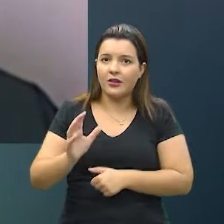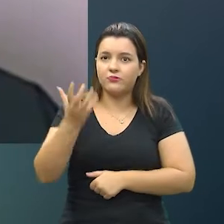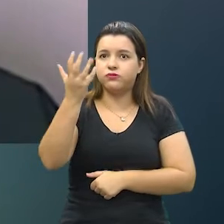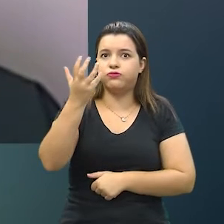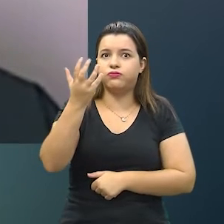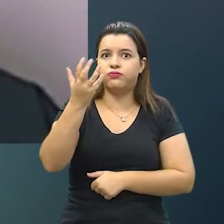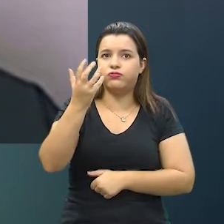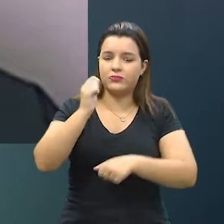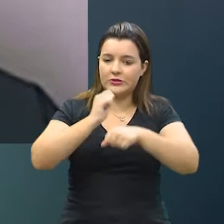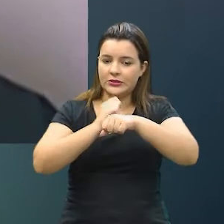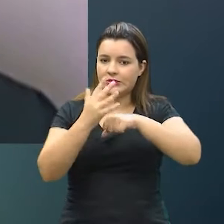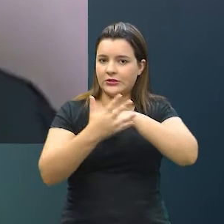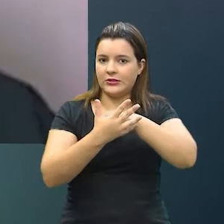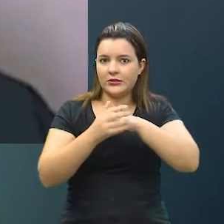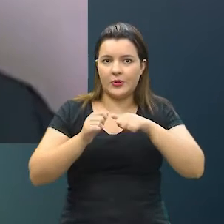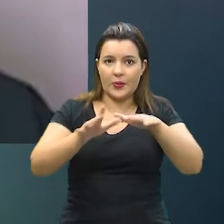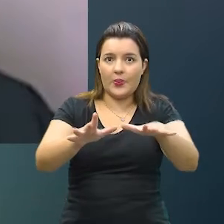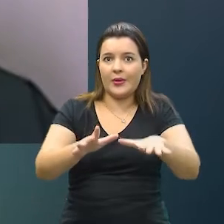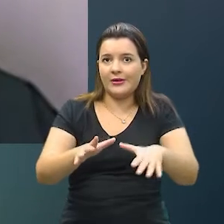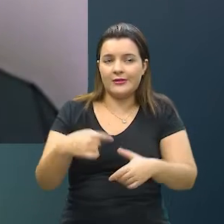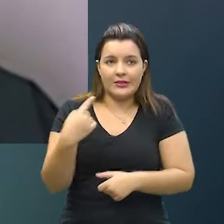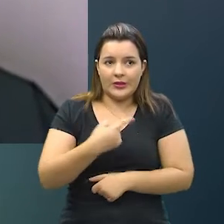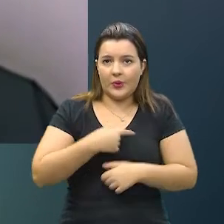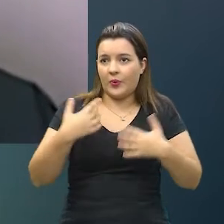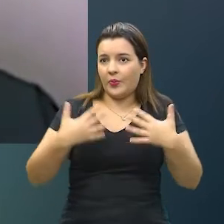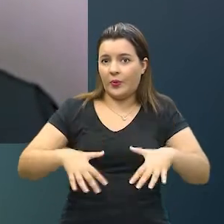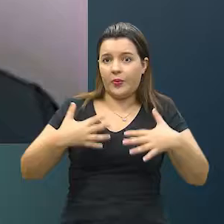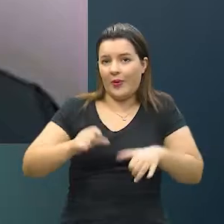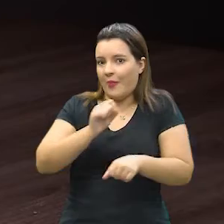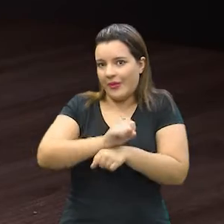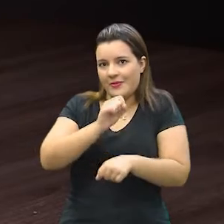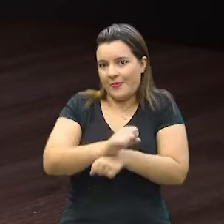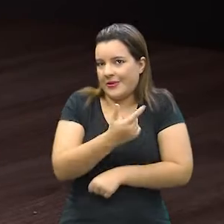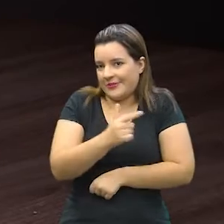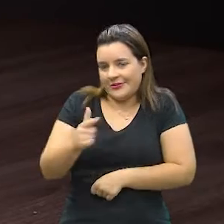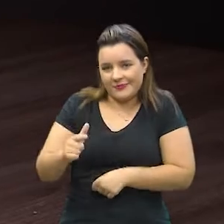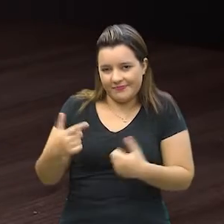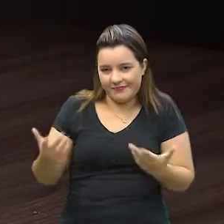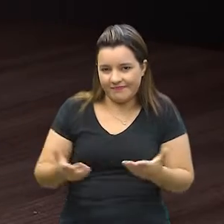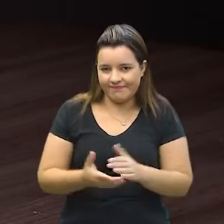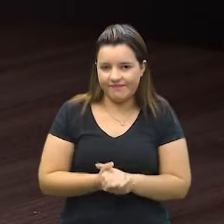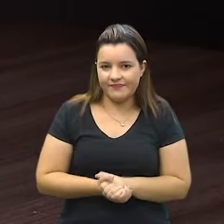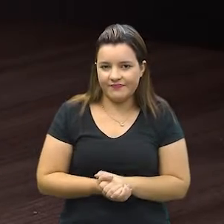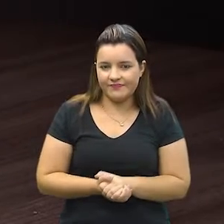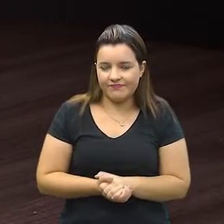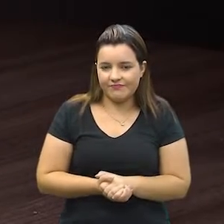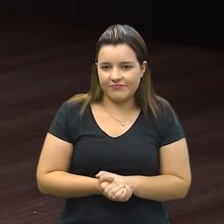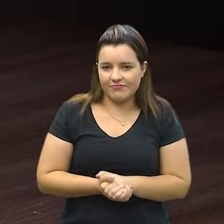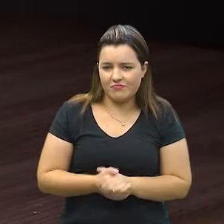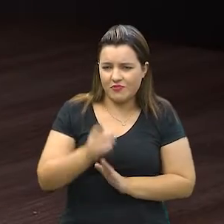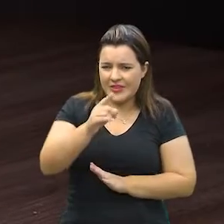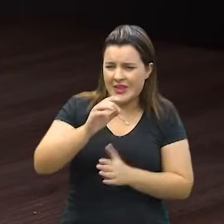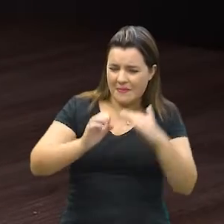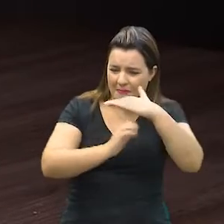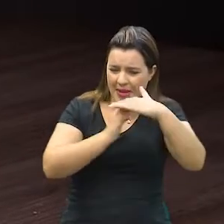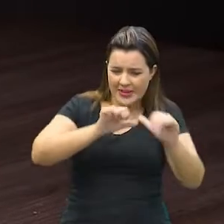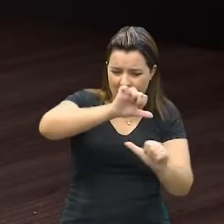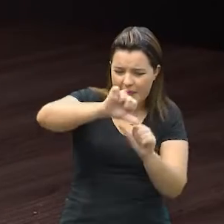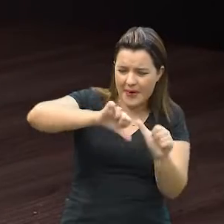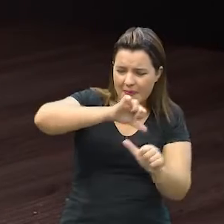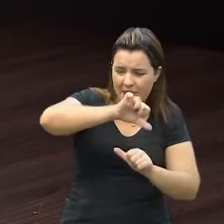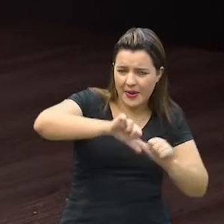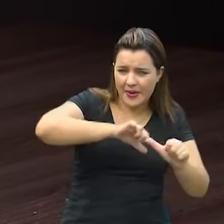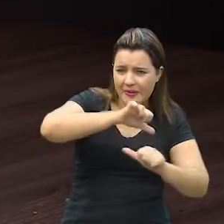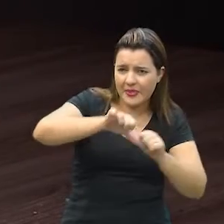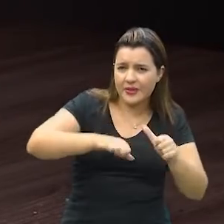não esperava e acabou mudando a nossa realidade por completo. E aí, quando você mudou essa realidade, que coisas,